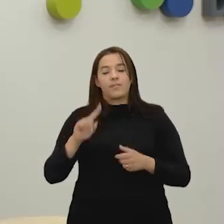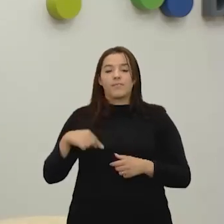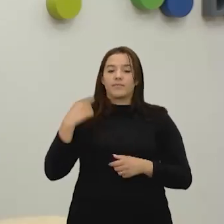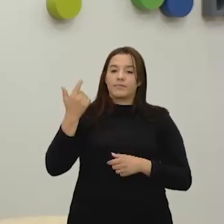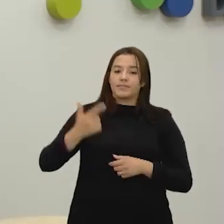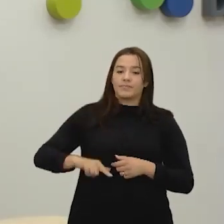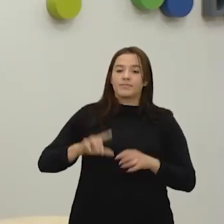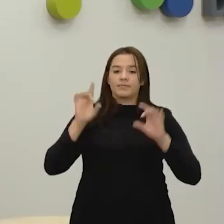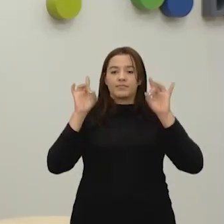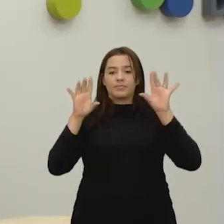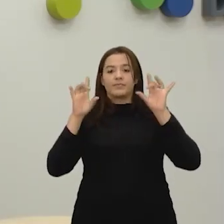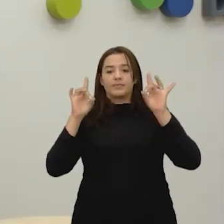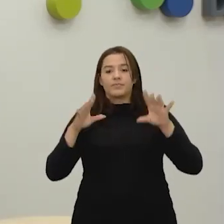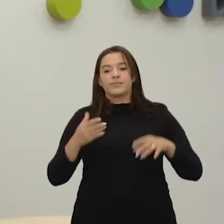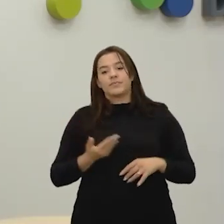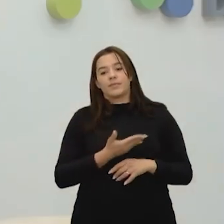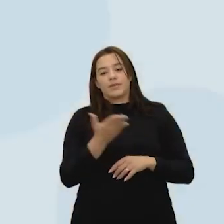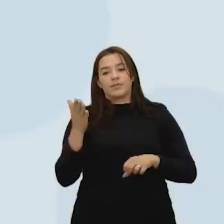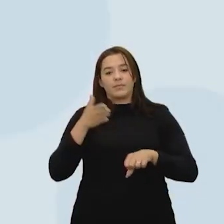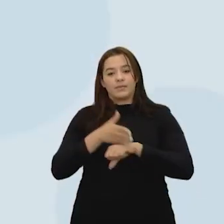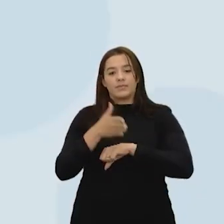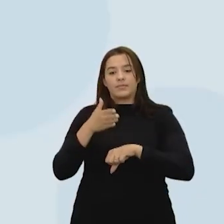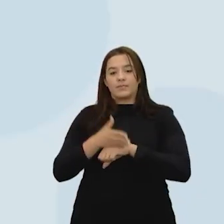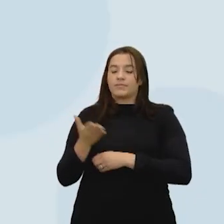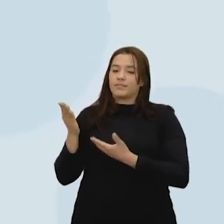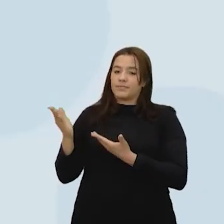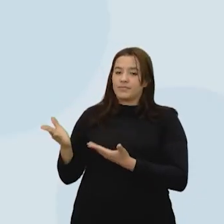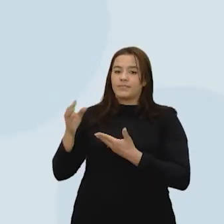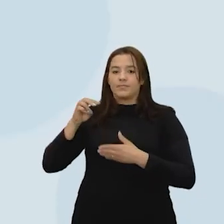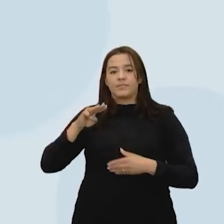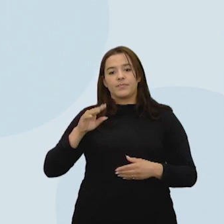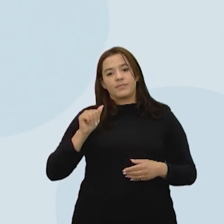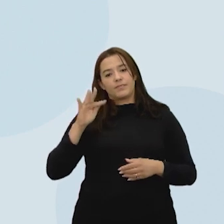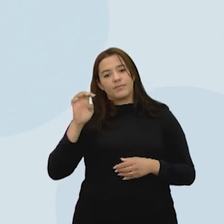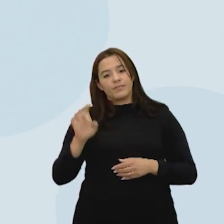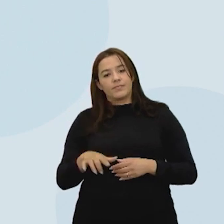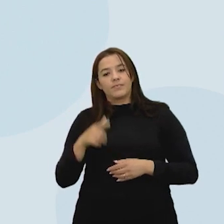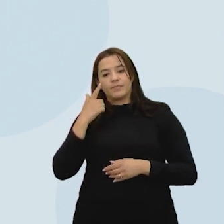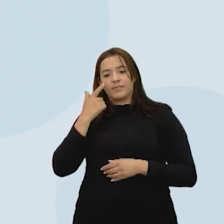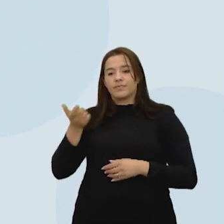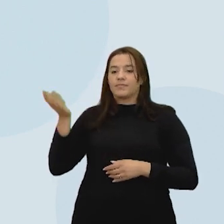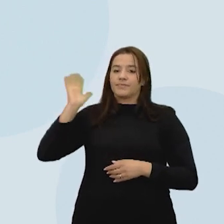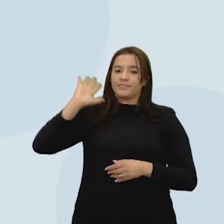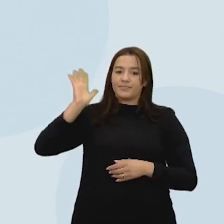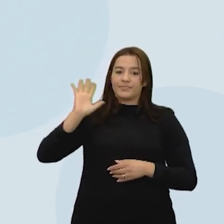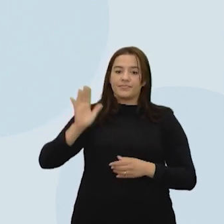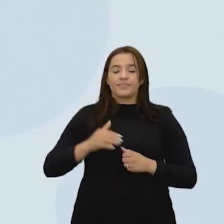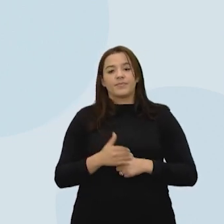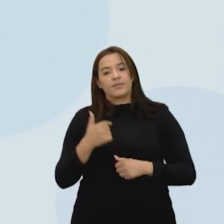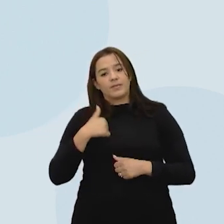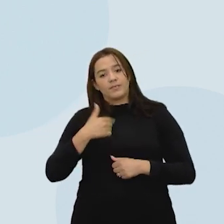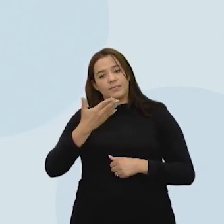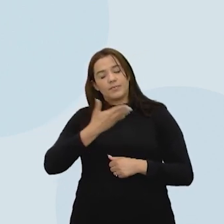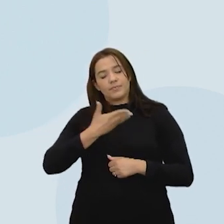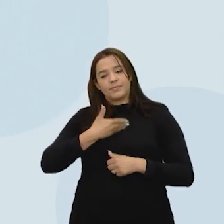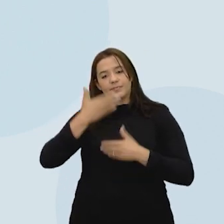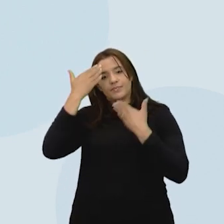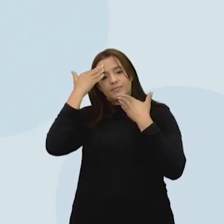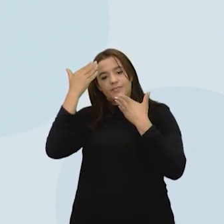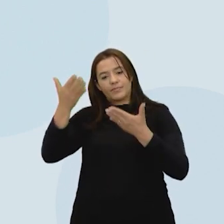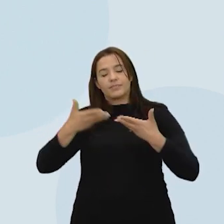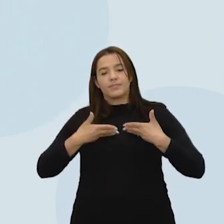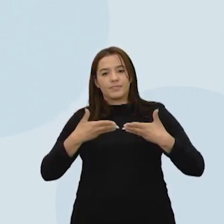mais especialmente ainda a participação da professora Mafê. Dá tchau pra galera, Mafê. Oh, meu amigo, eu te agradeço aqui